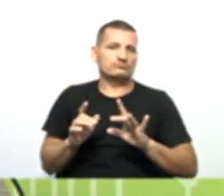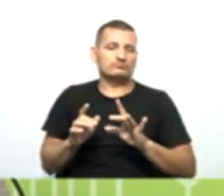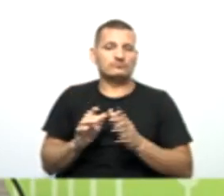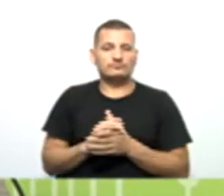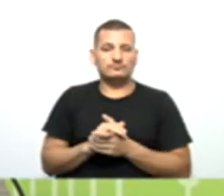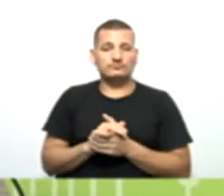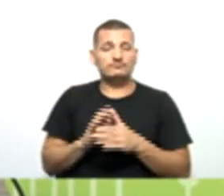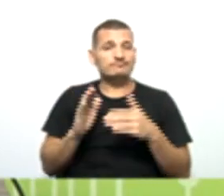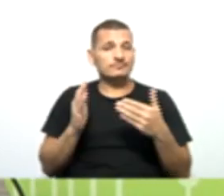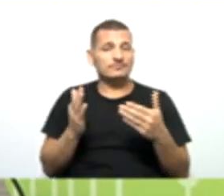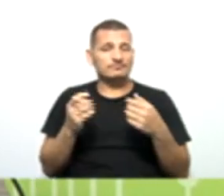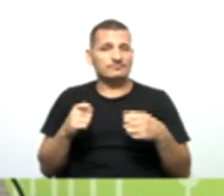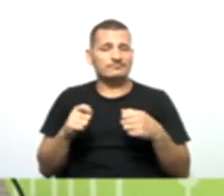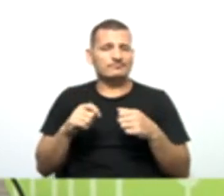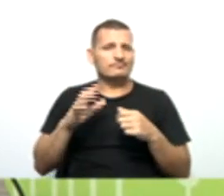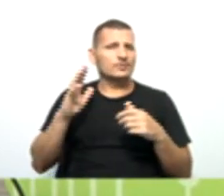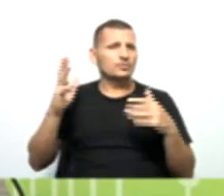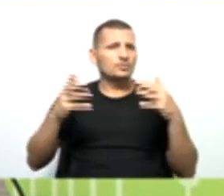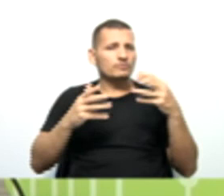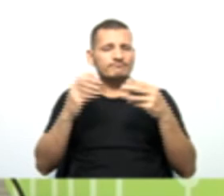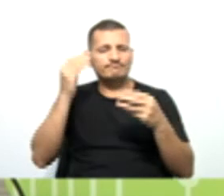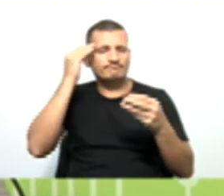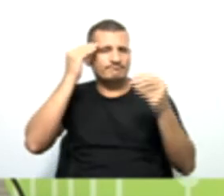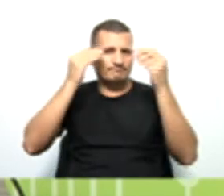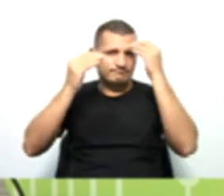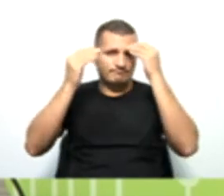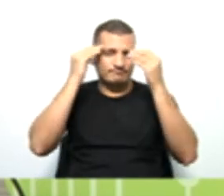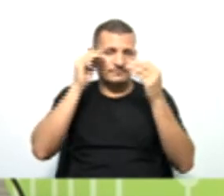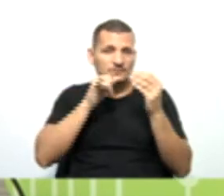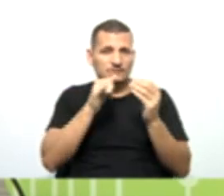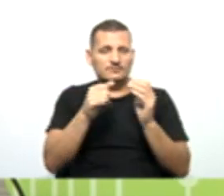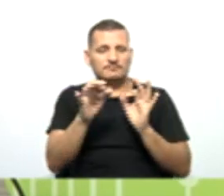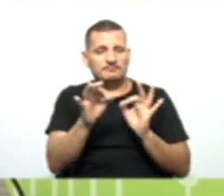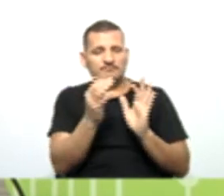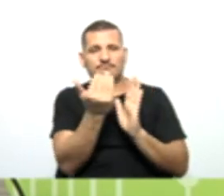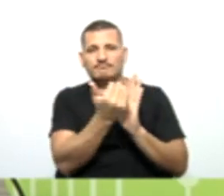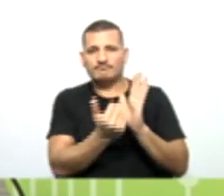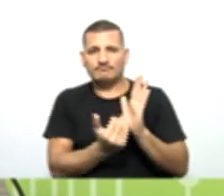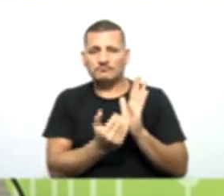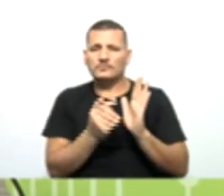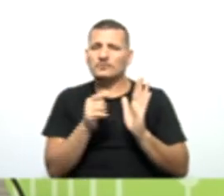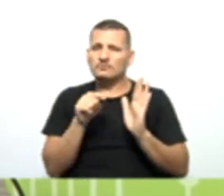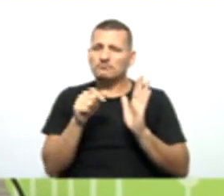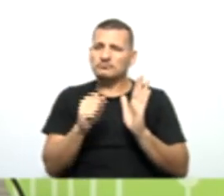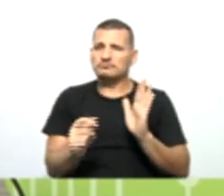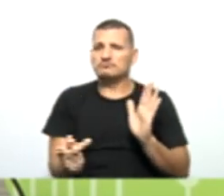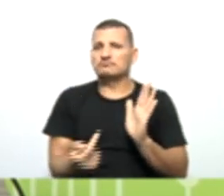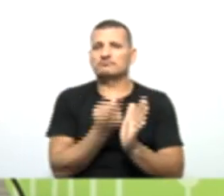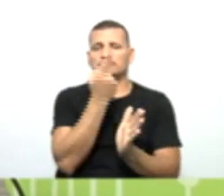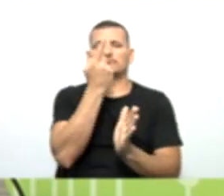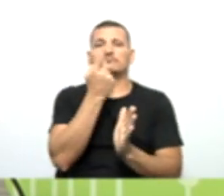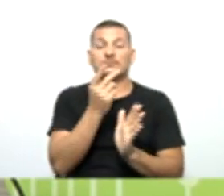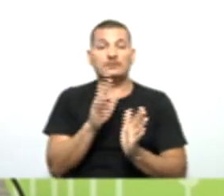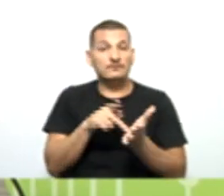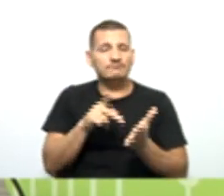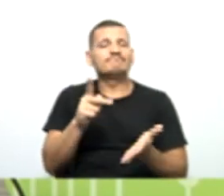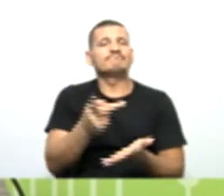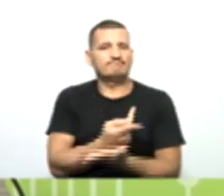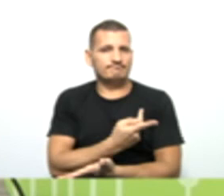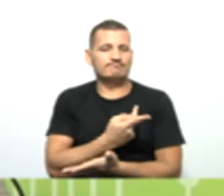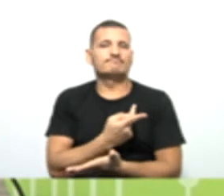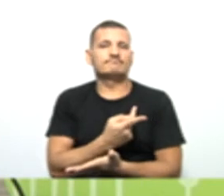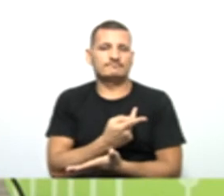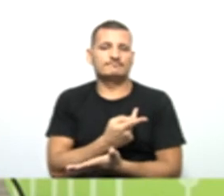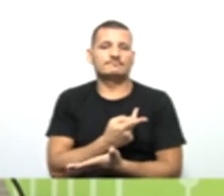a gente tem que ter tudo isso em mente quando a gente vai planejar o escopo. E essas coisas podem acontecer. Na verdade, essas coisas acontecem. O